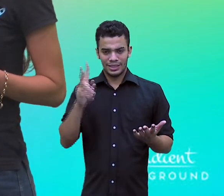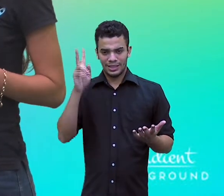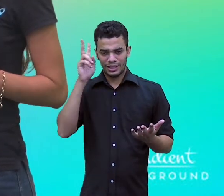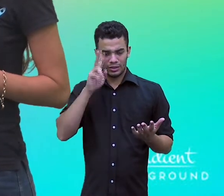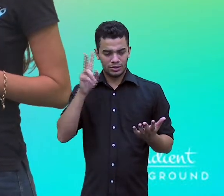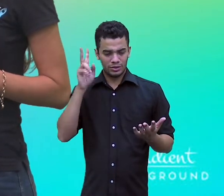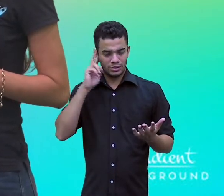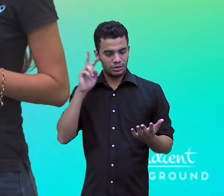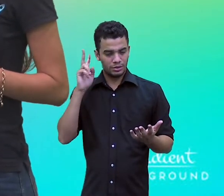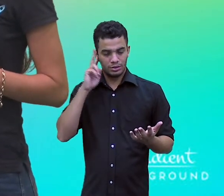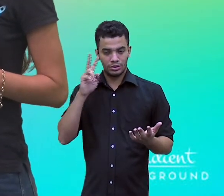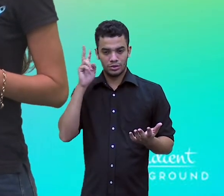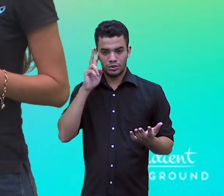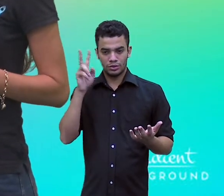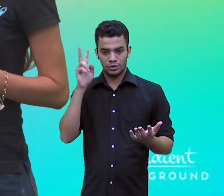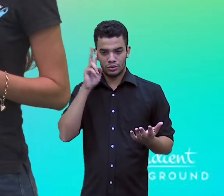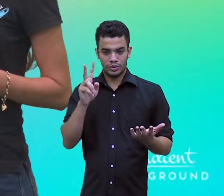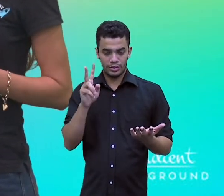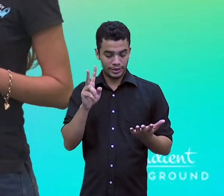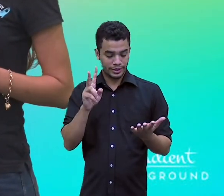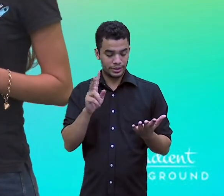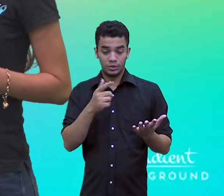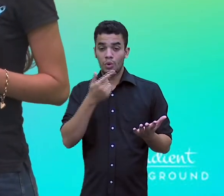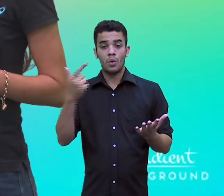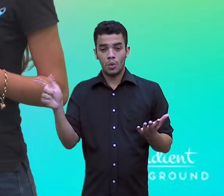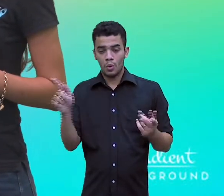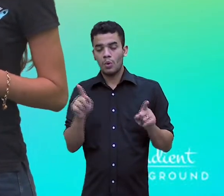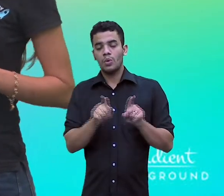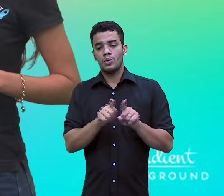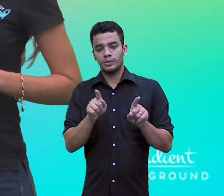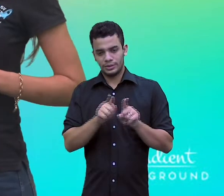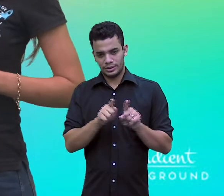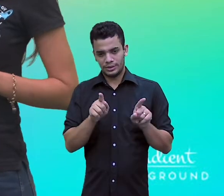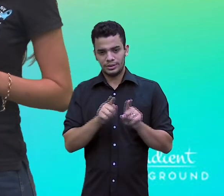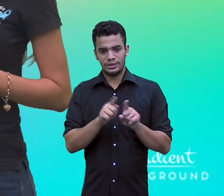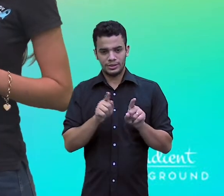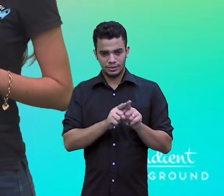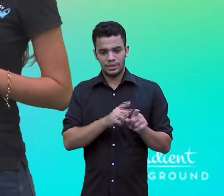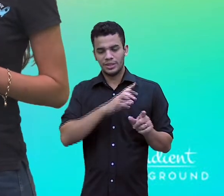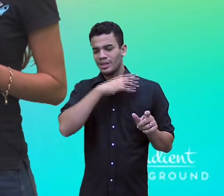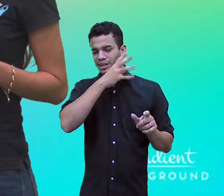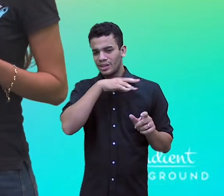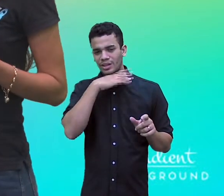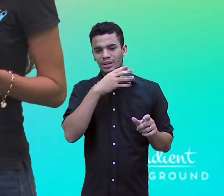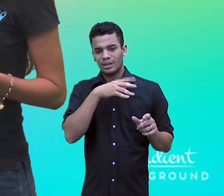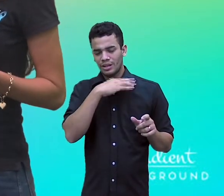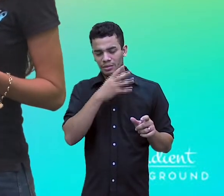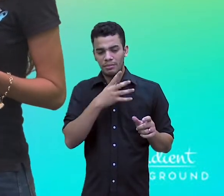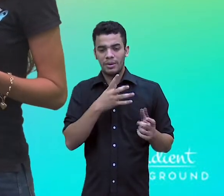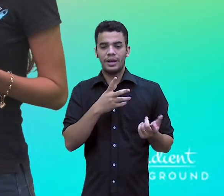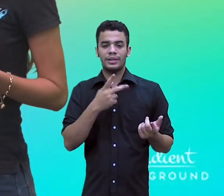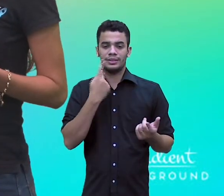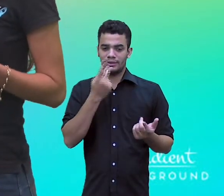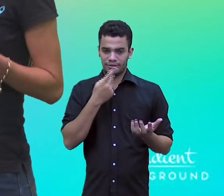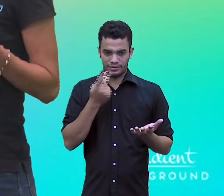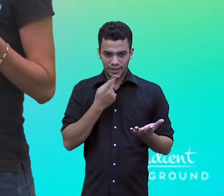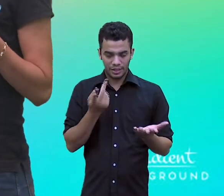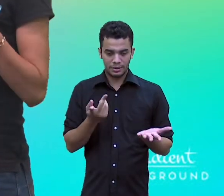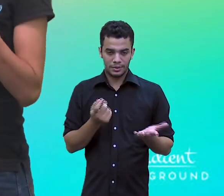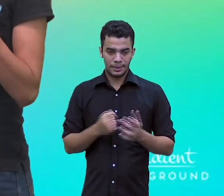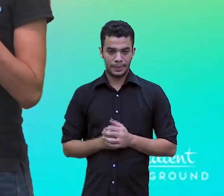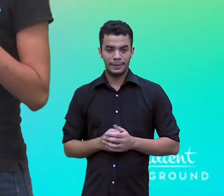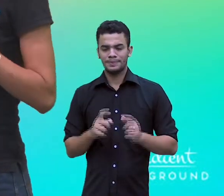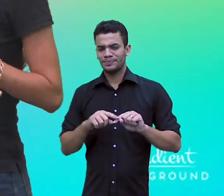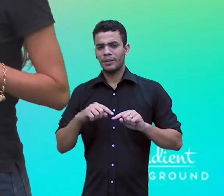e divertem, como a que nós acabamos de ler. O que se passou entre